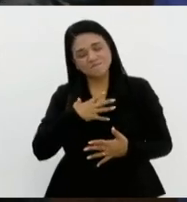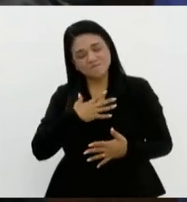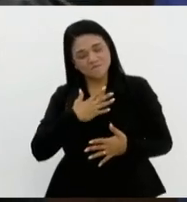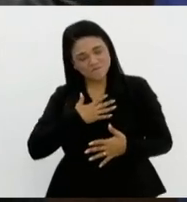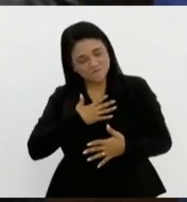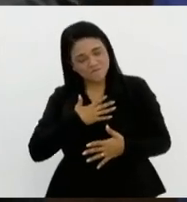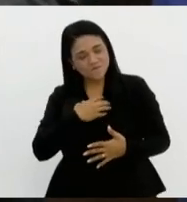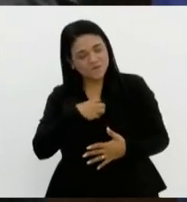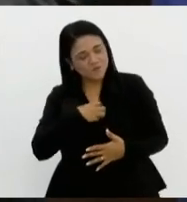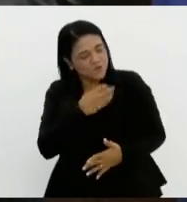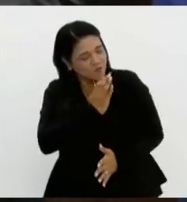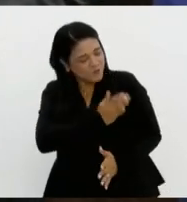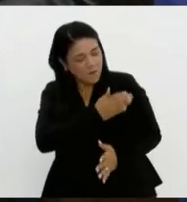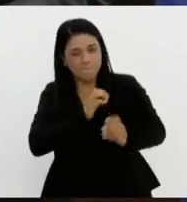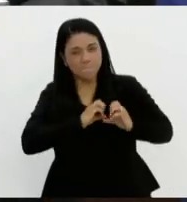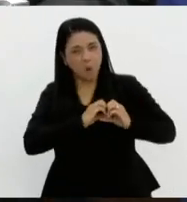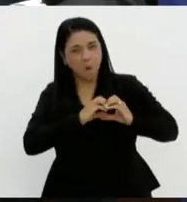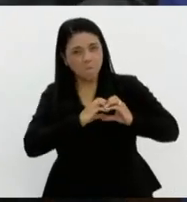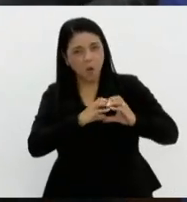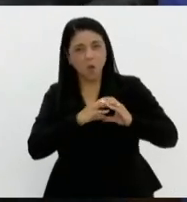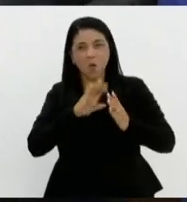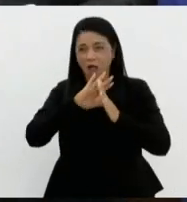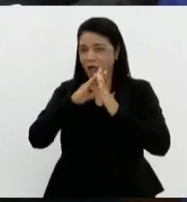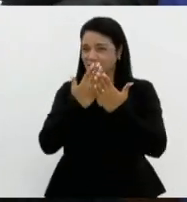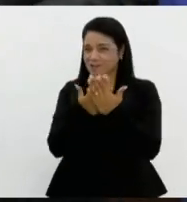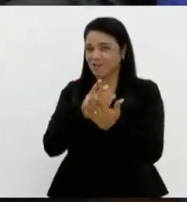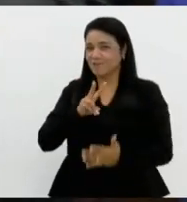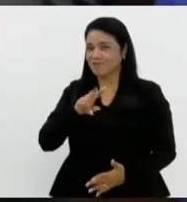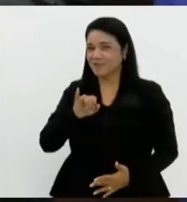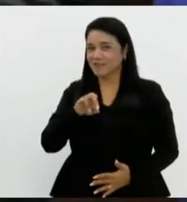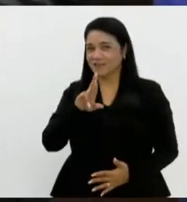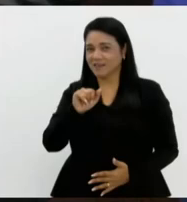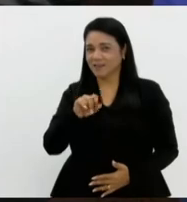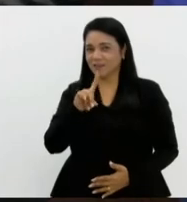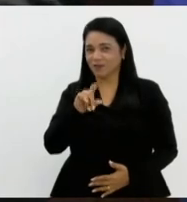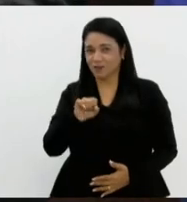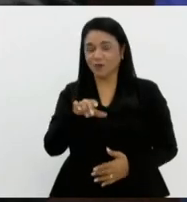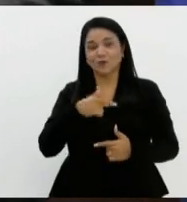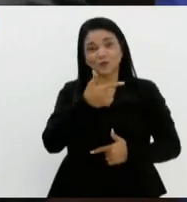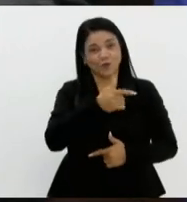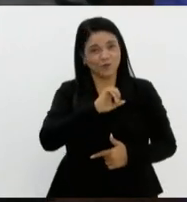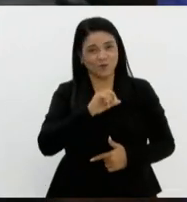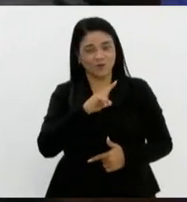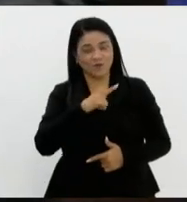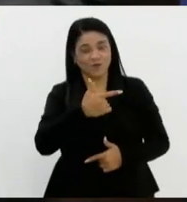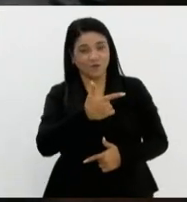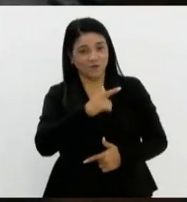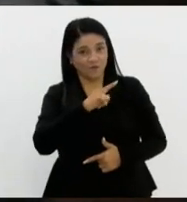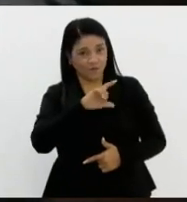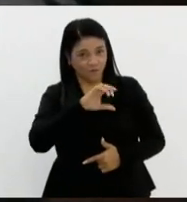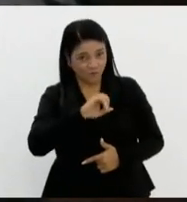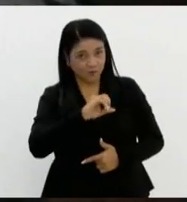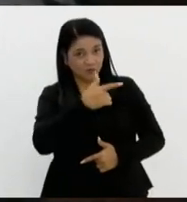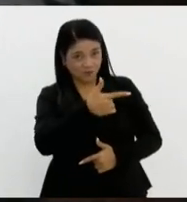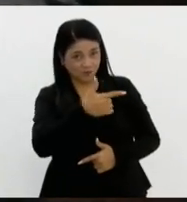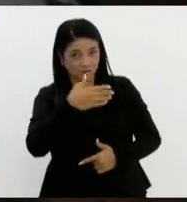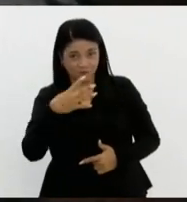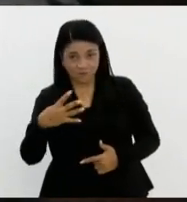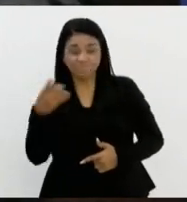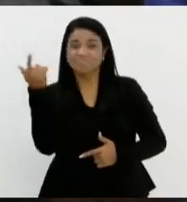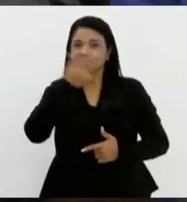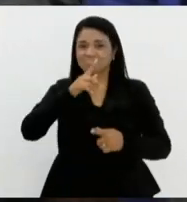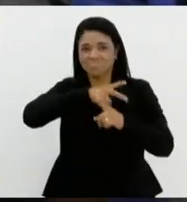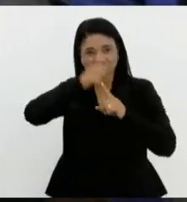coração, ganhou o Carnaval de 2024. Tenho certeza que não só a vereadora ganhou, Rodrigo Amorim, mas a população do Estado do Rio de